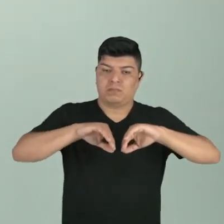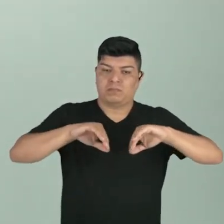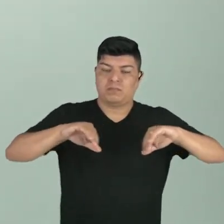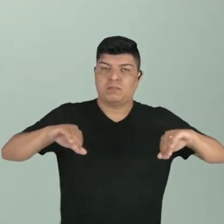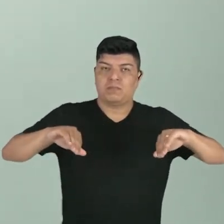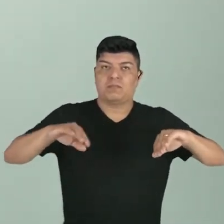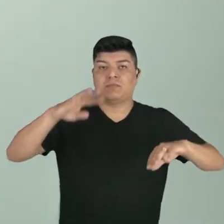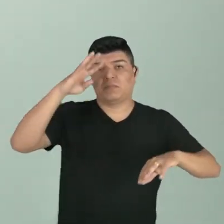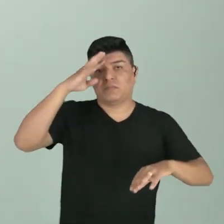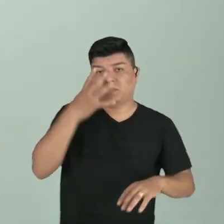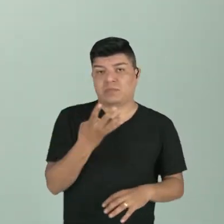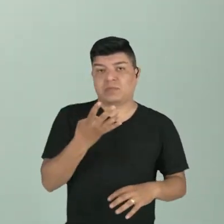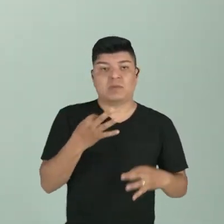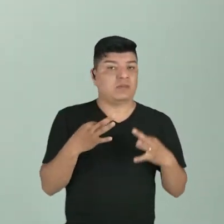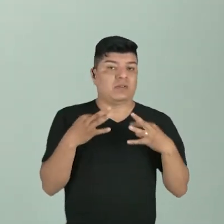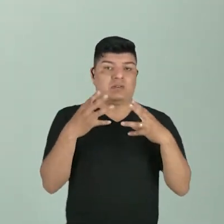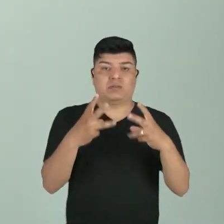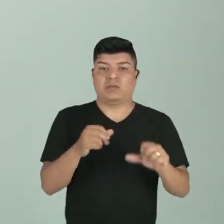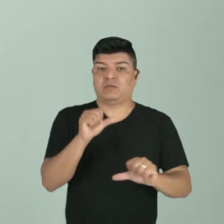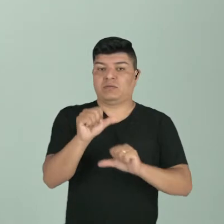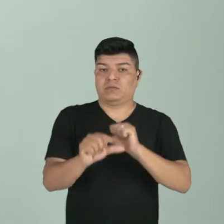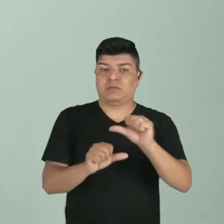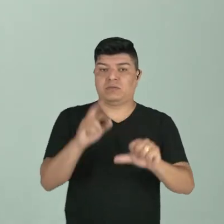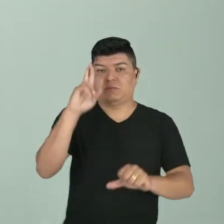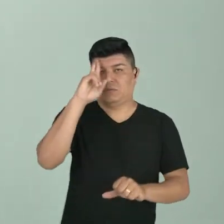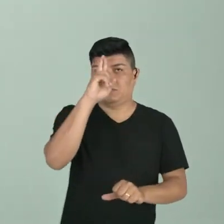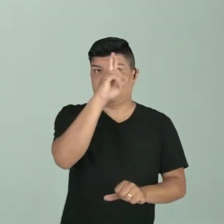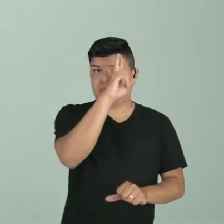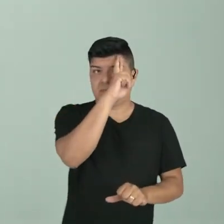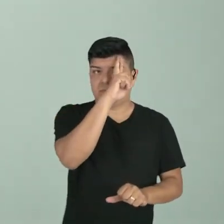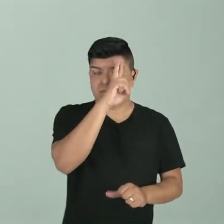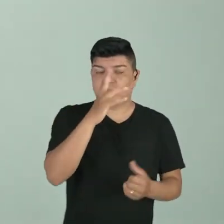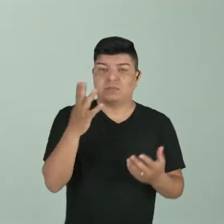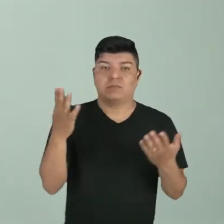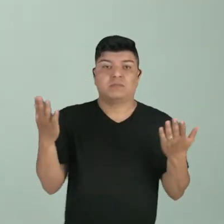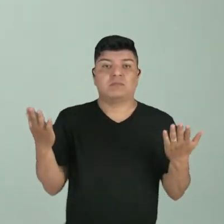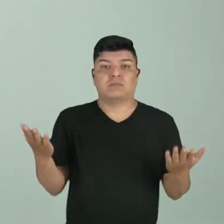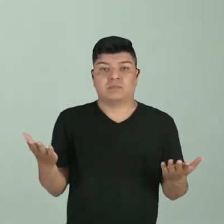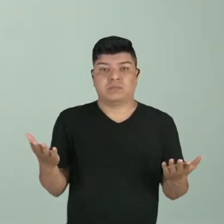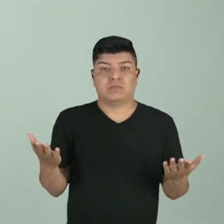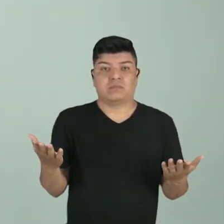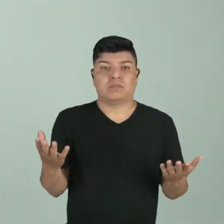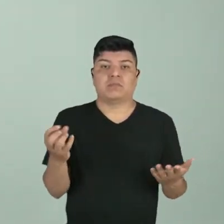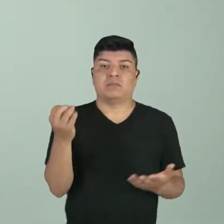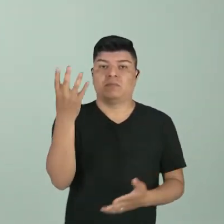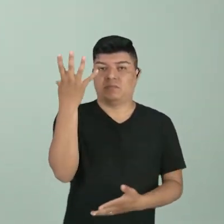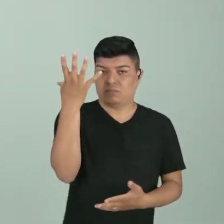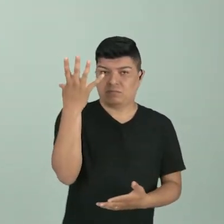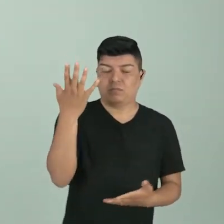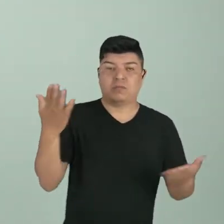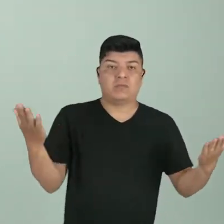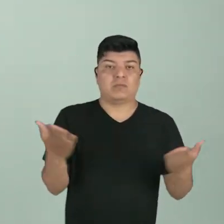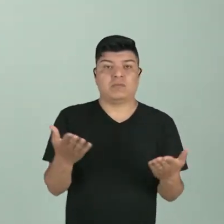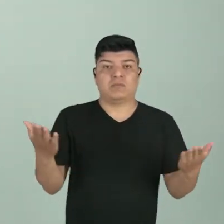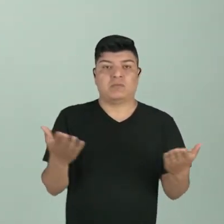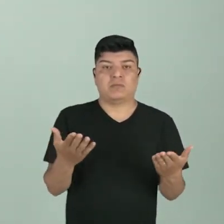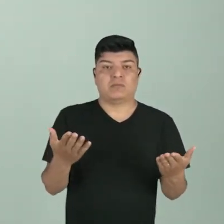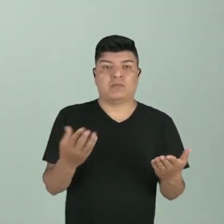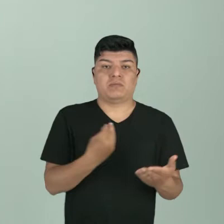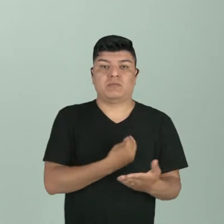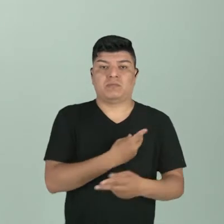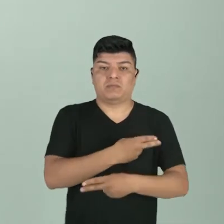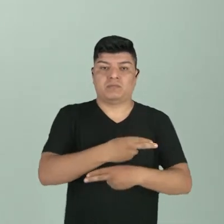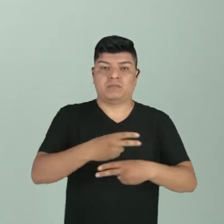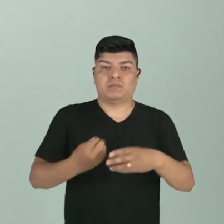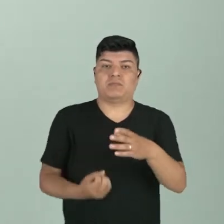o resultado de toda essa mudança histórica culminou no advento do atual modo de